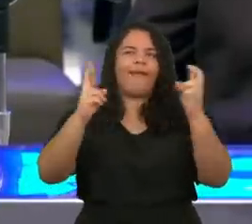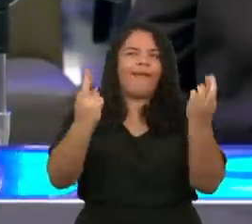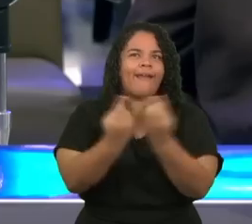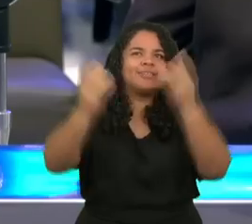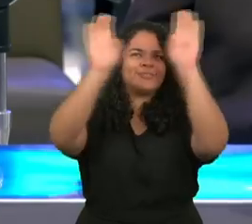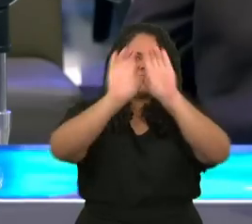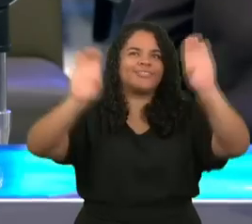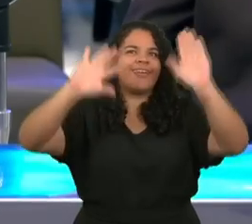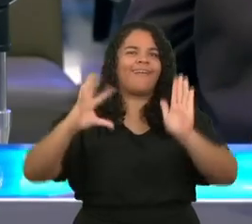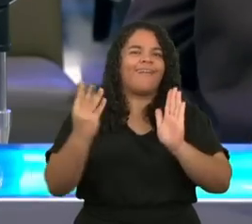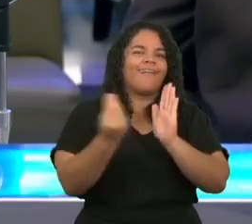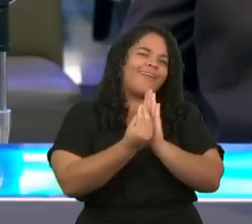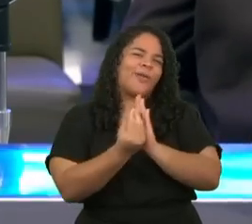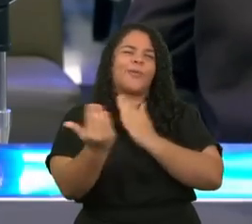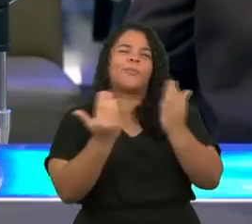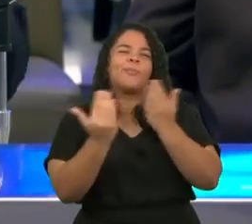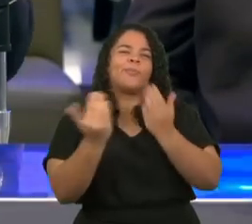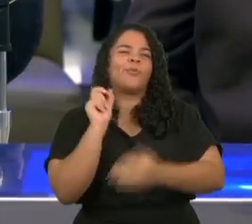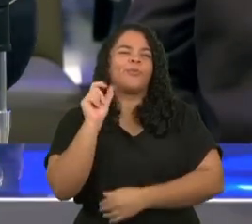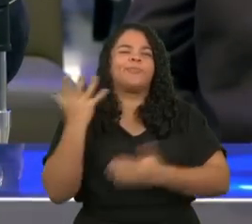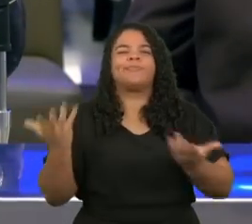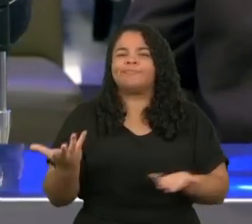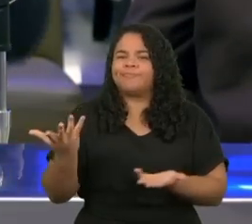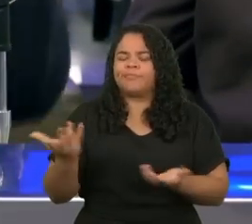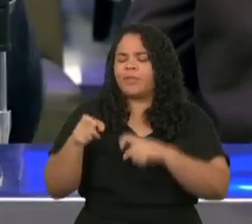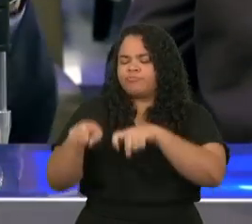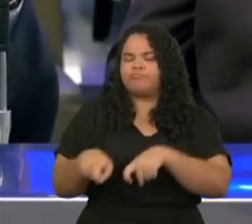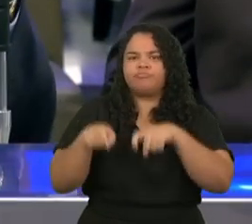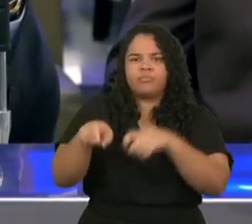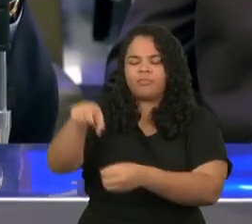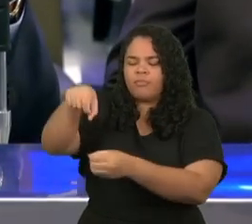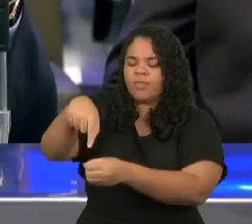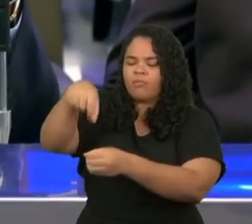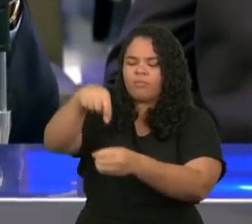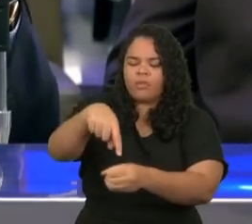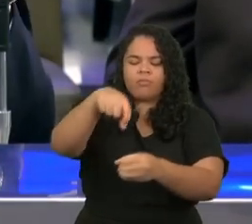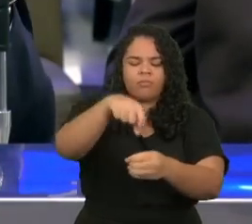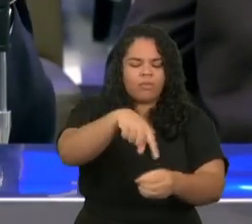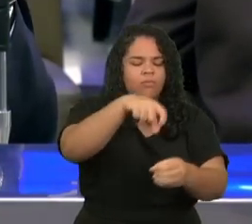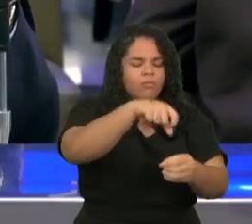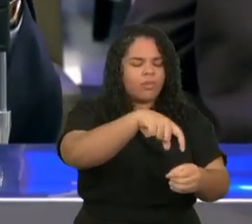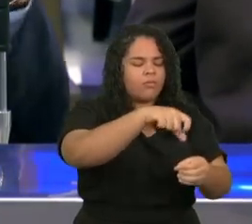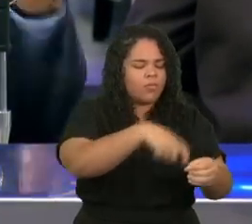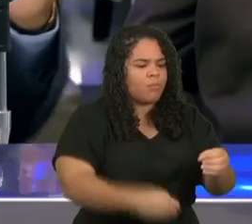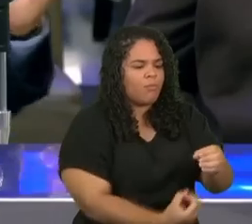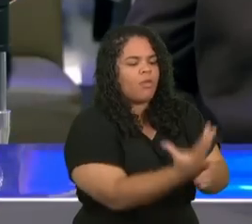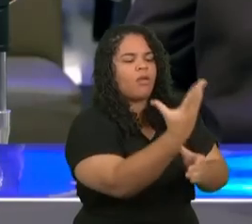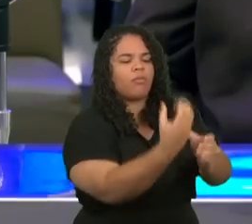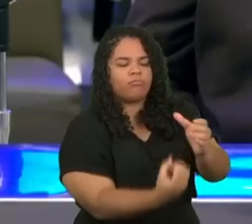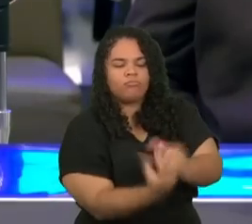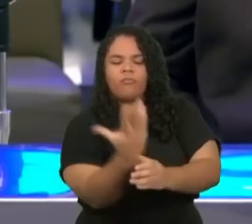aconteceu A semente brotou cresceu é cresceu e quando